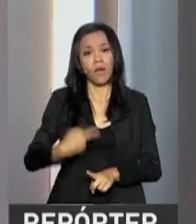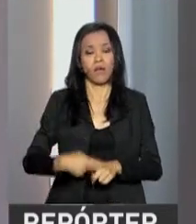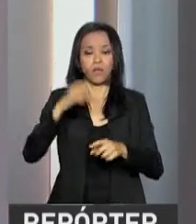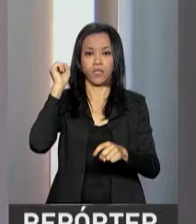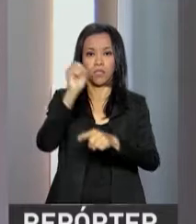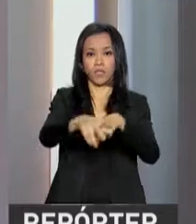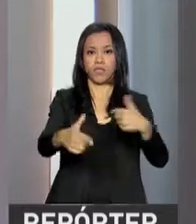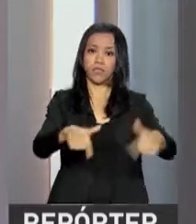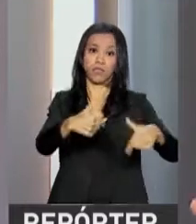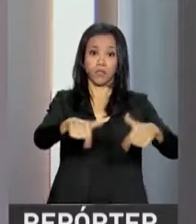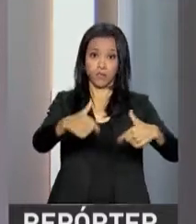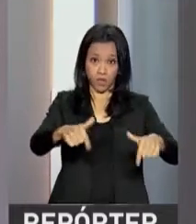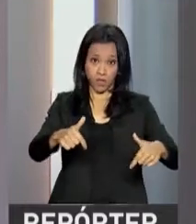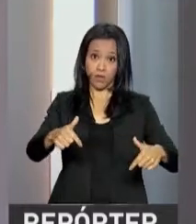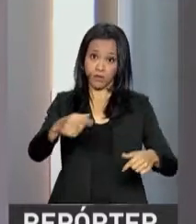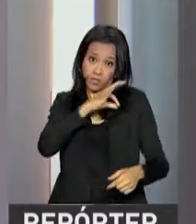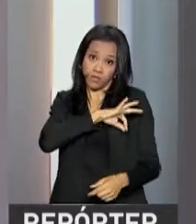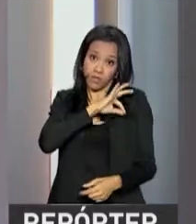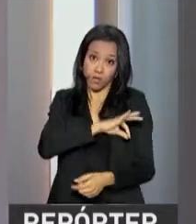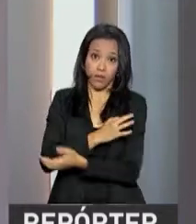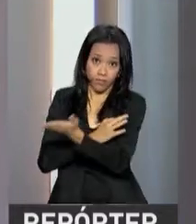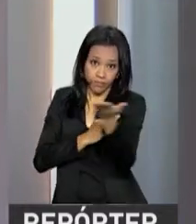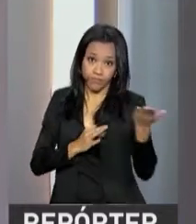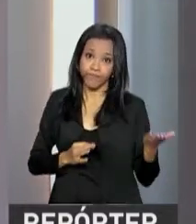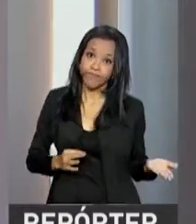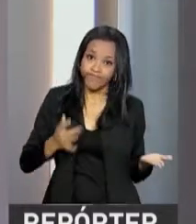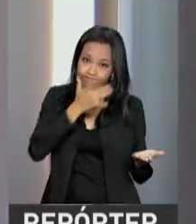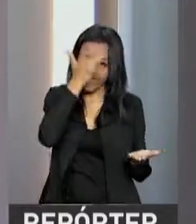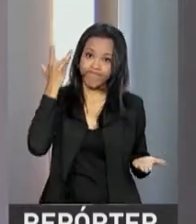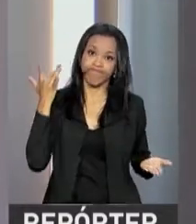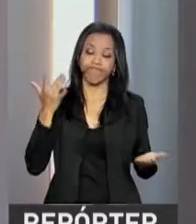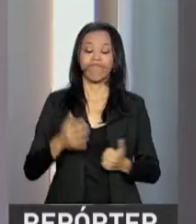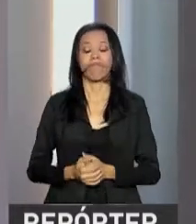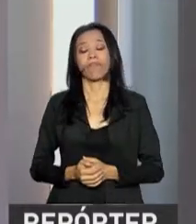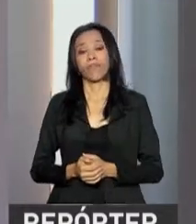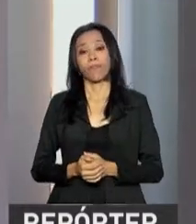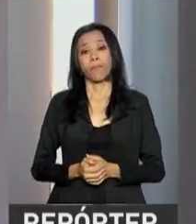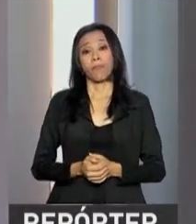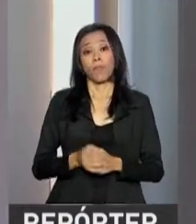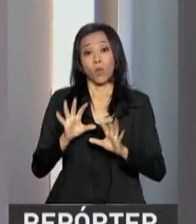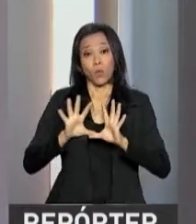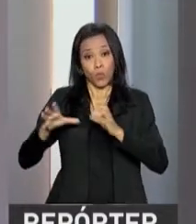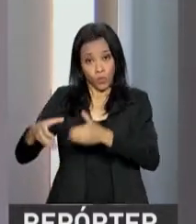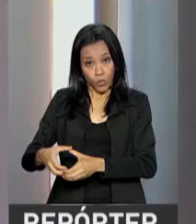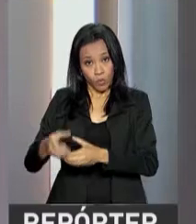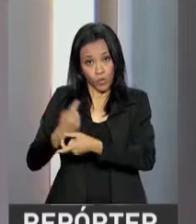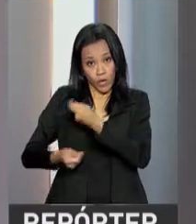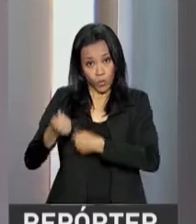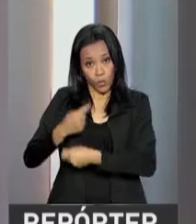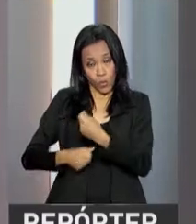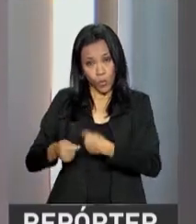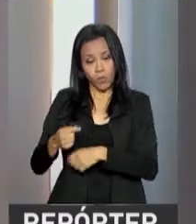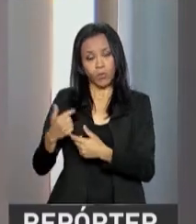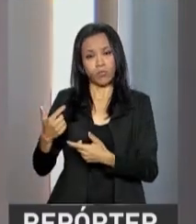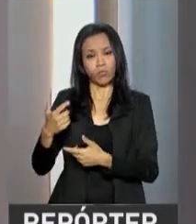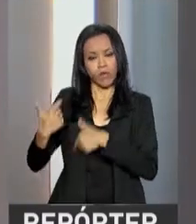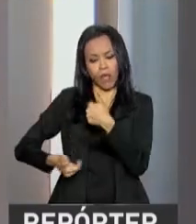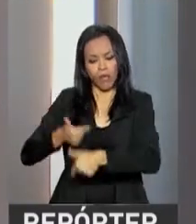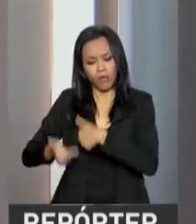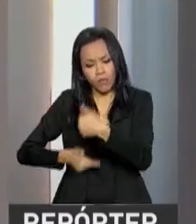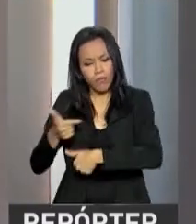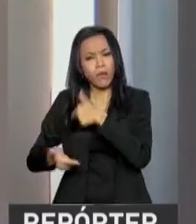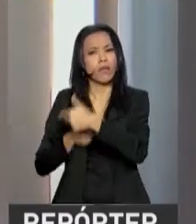empregos e renda é o próprio equipe econômica está disciplinando toda essa